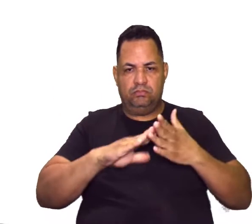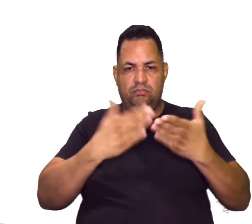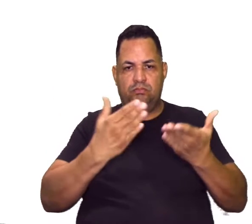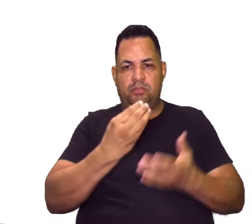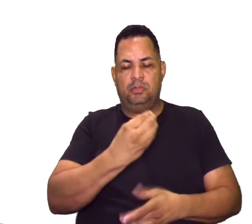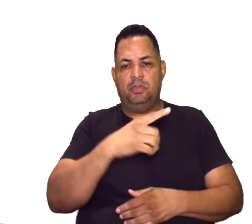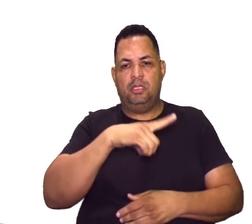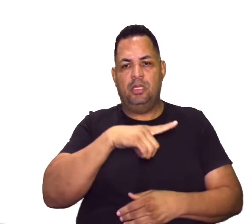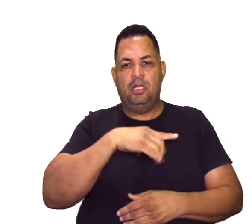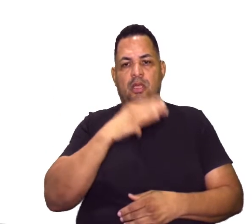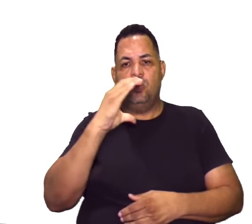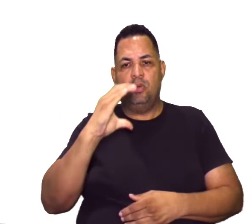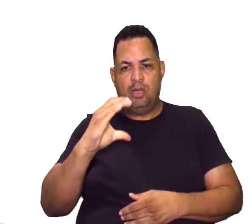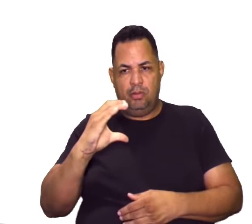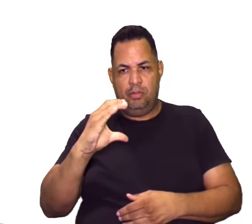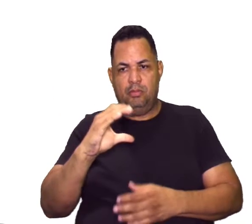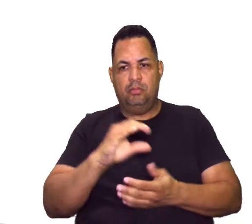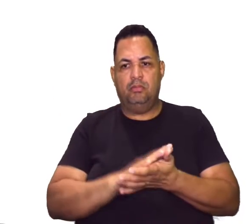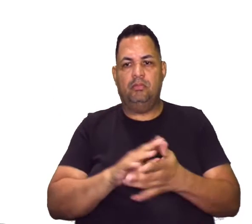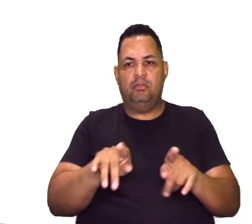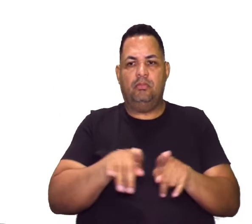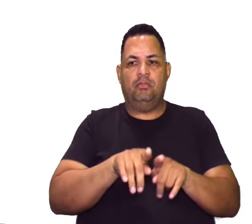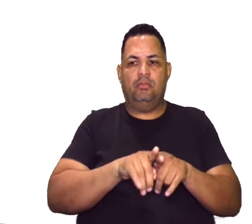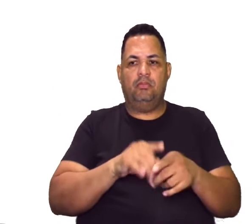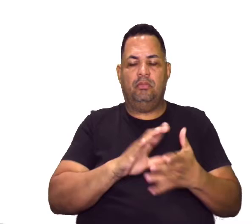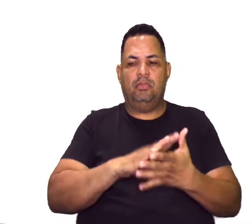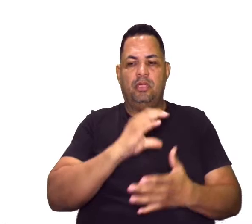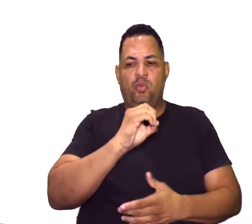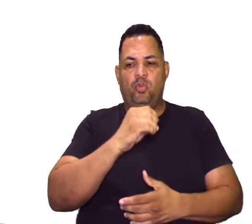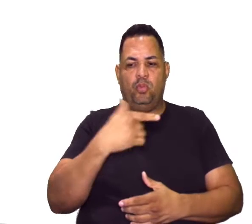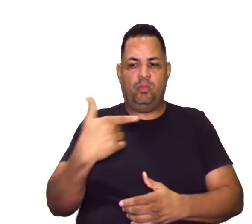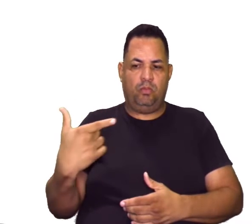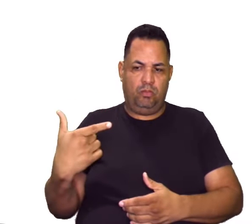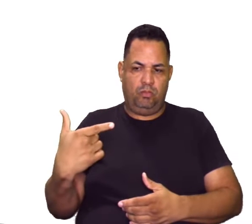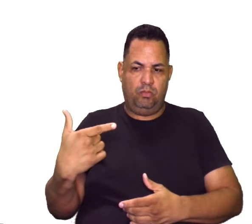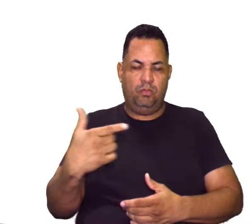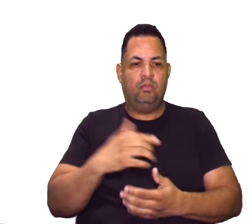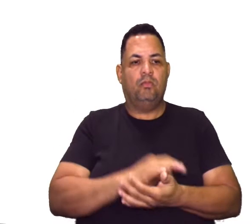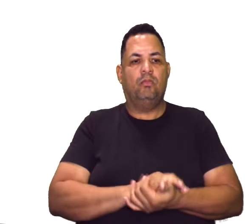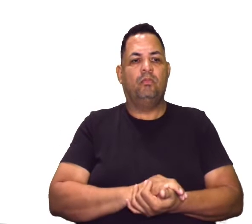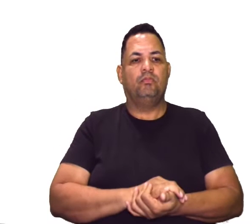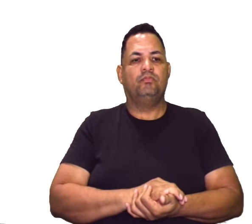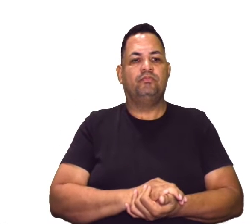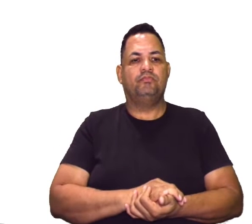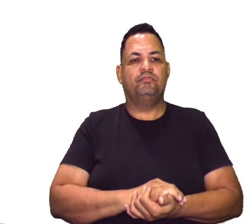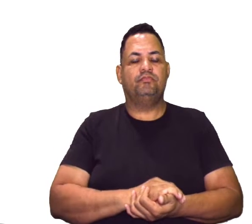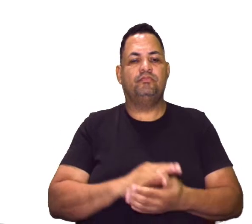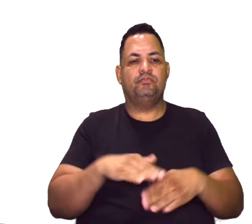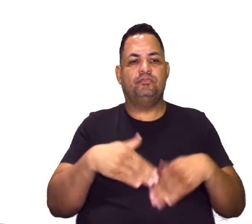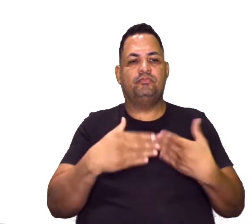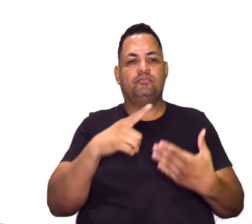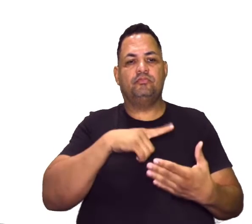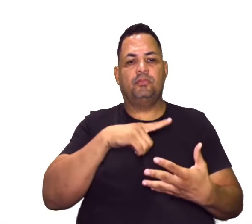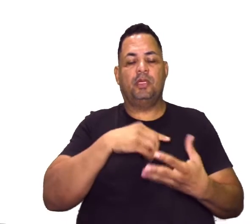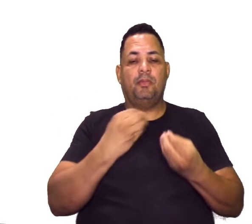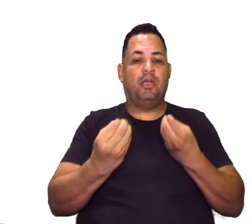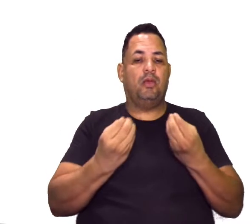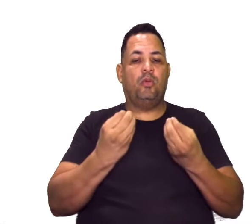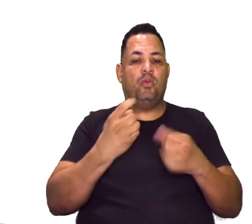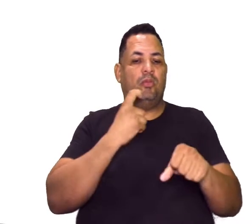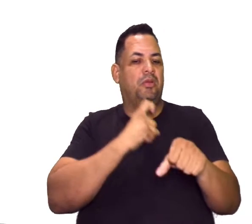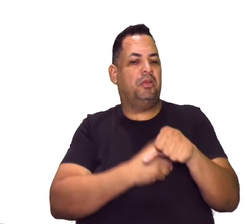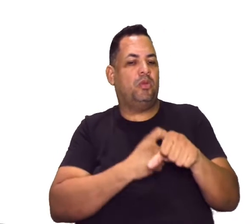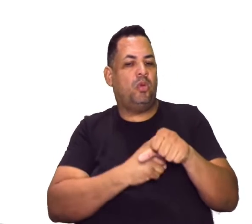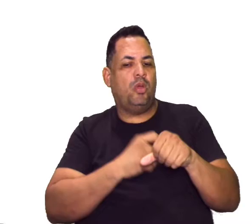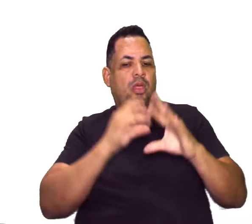quanto à presença do carbono, quanto à presença de oxigênio e quanto ao estado físico.